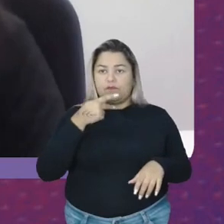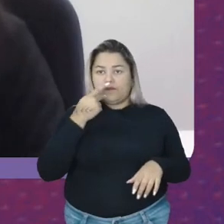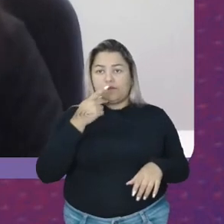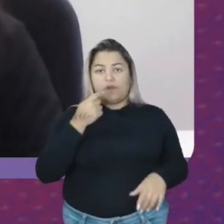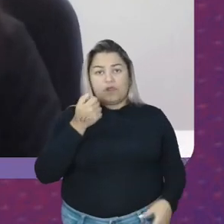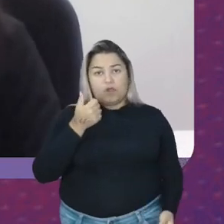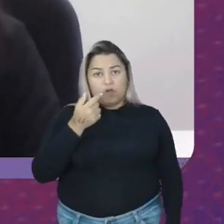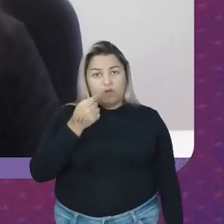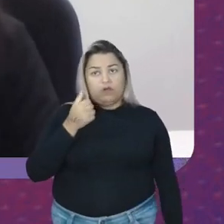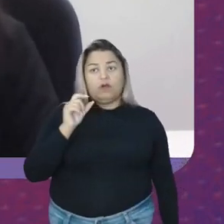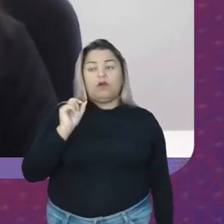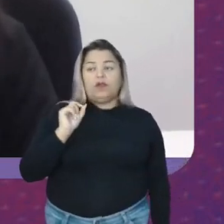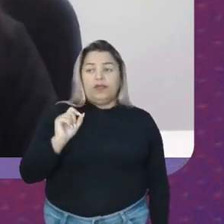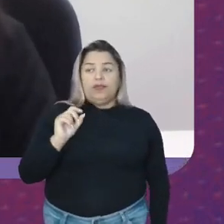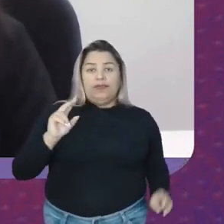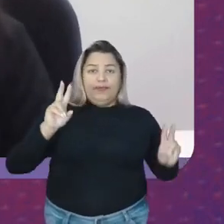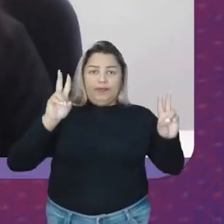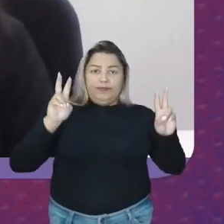sobre